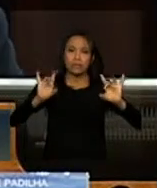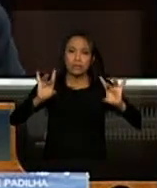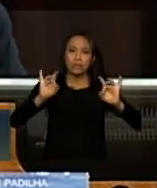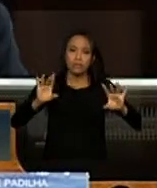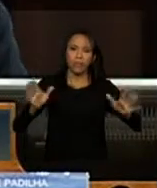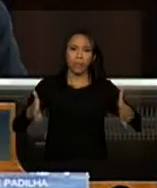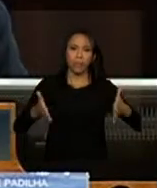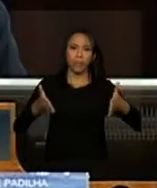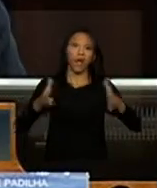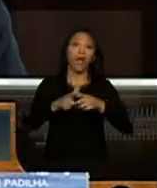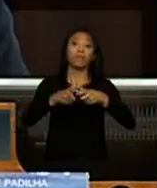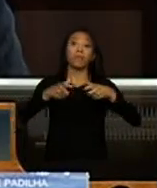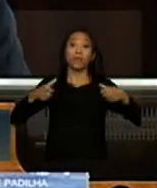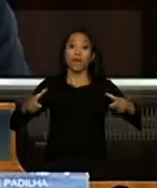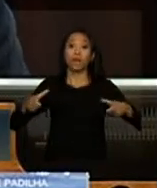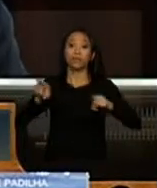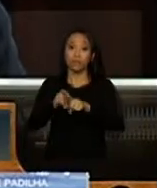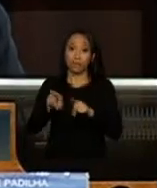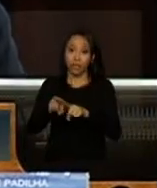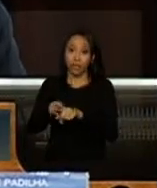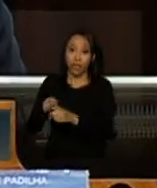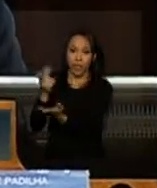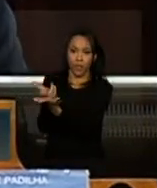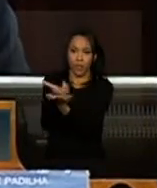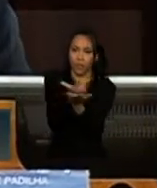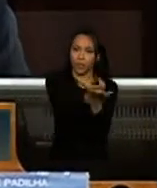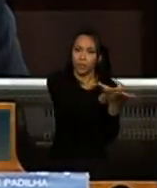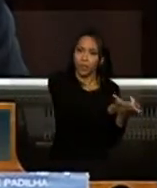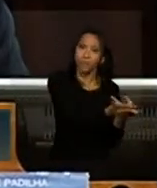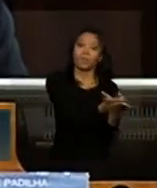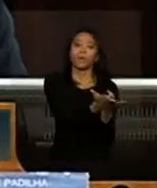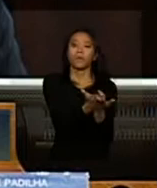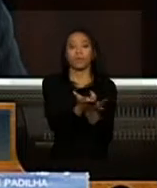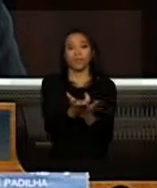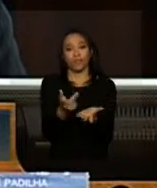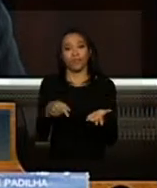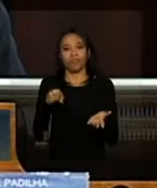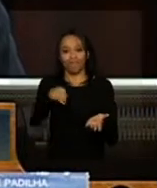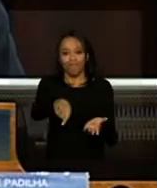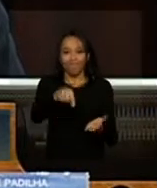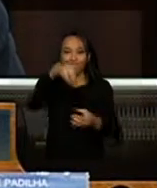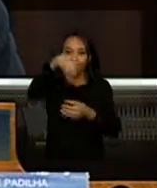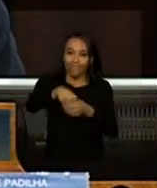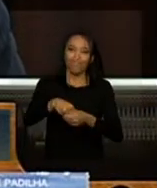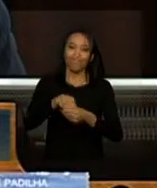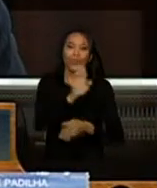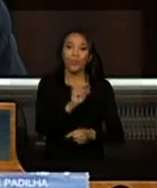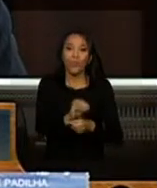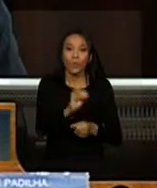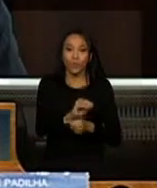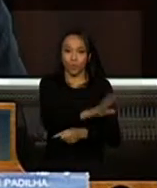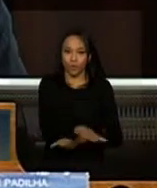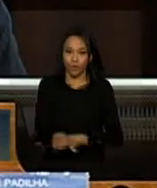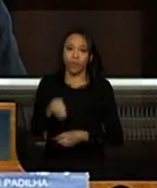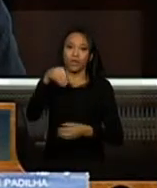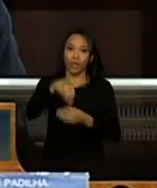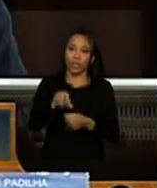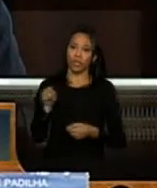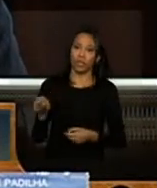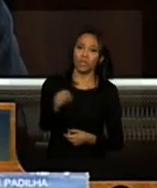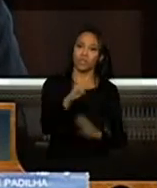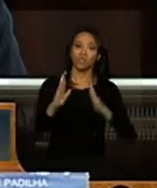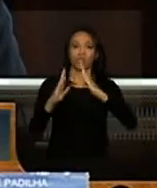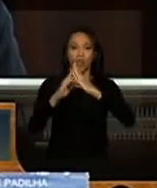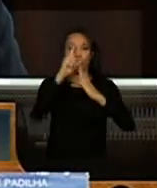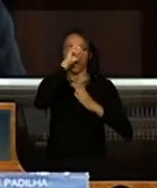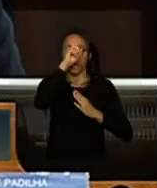ampliar leitos de UTI neonatal, por exemplo, de UTI pediátrica, também nesses hospitais. Terceiro, a